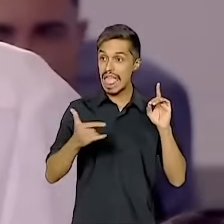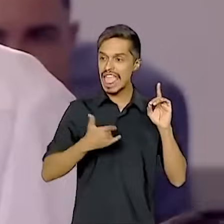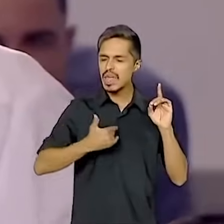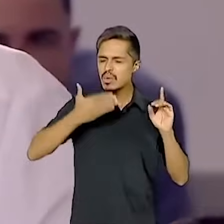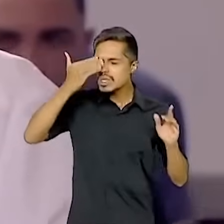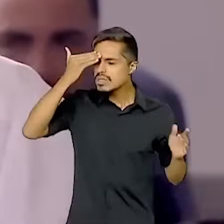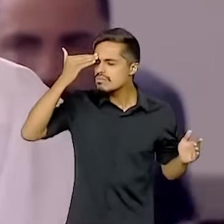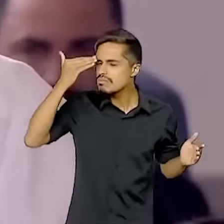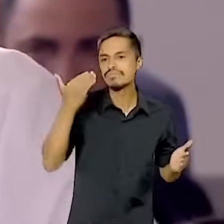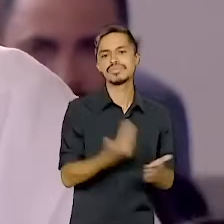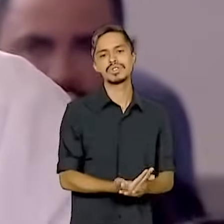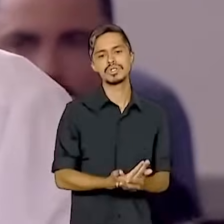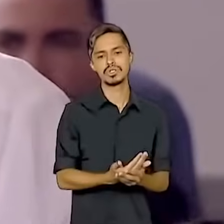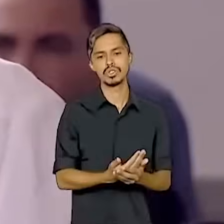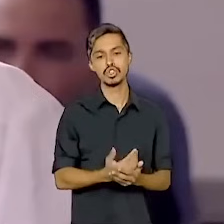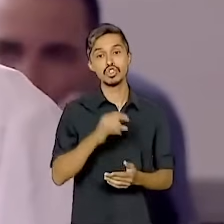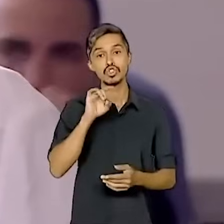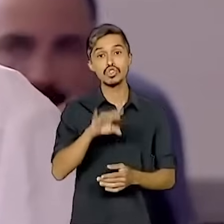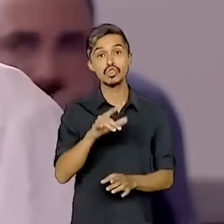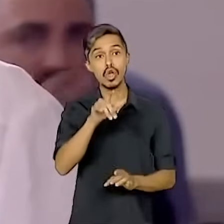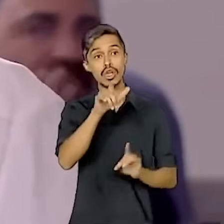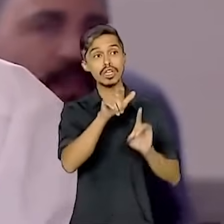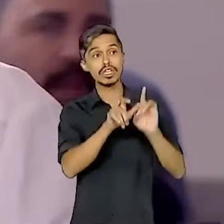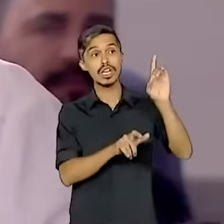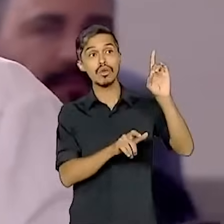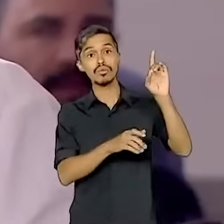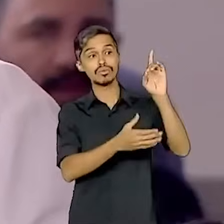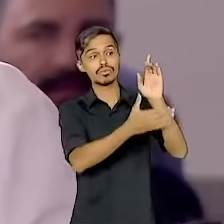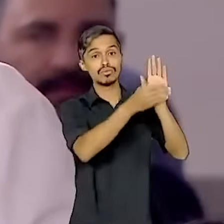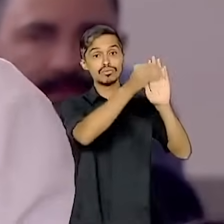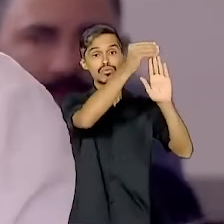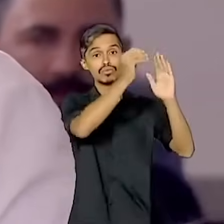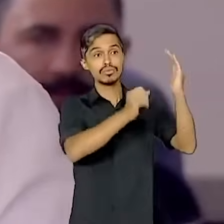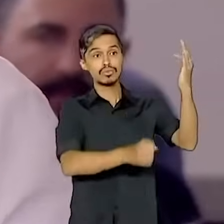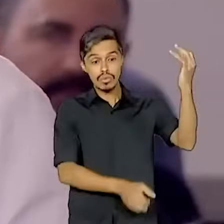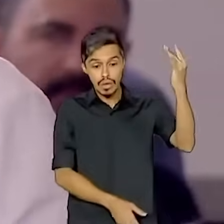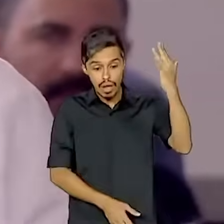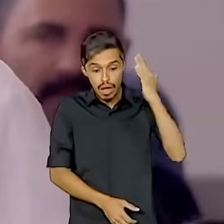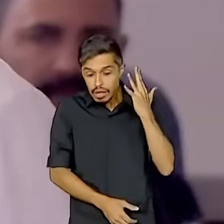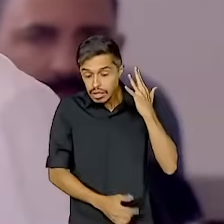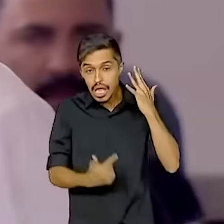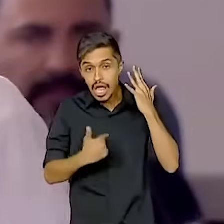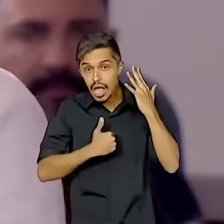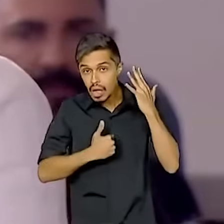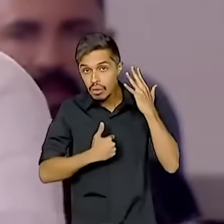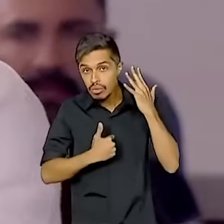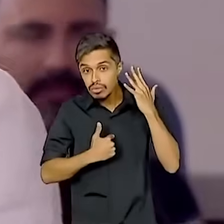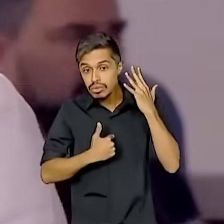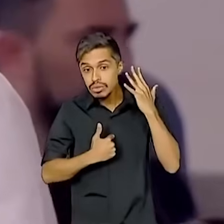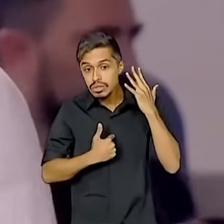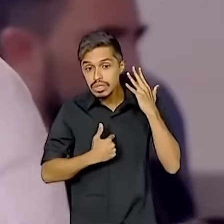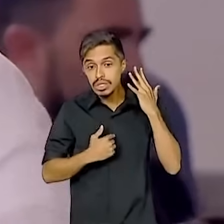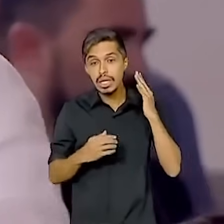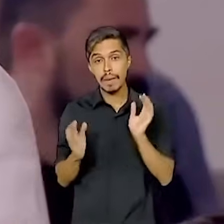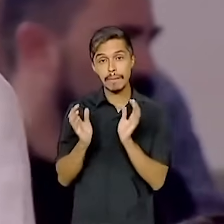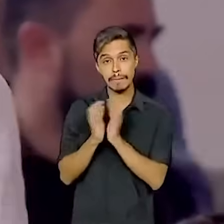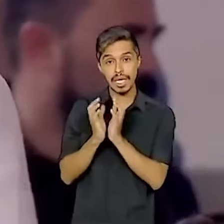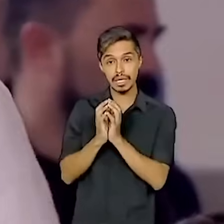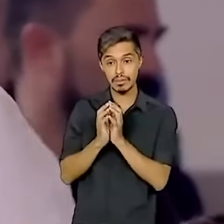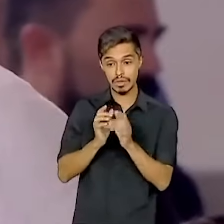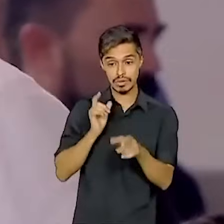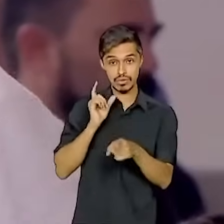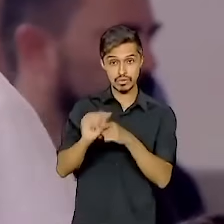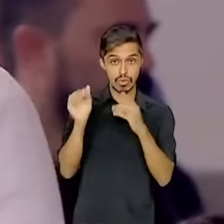tanto. Porque somente a mão de Deus, em cima de uma pessoa como eu, que saiu de Pernambuco para não morrer